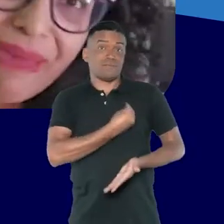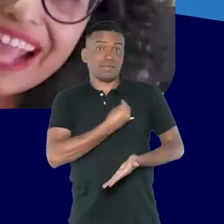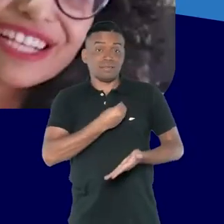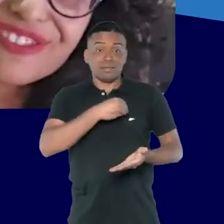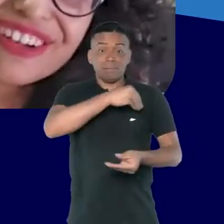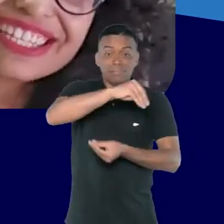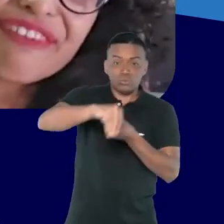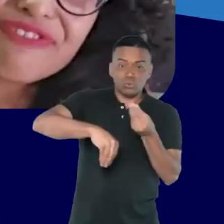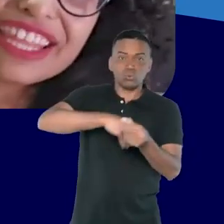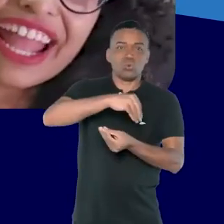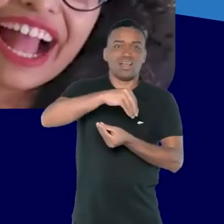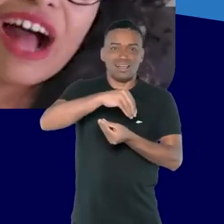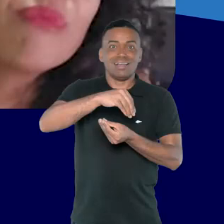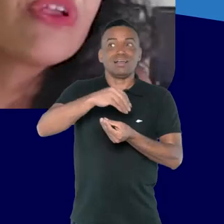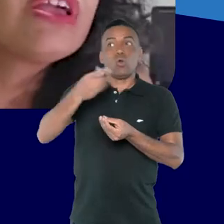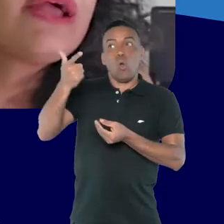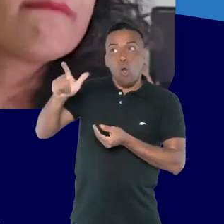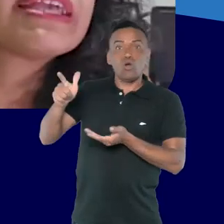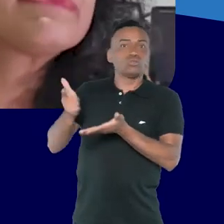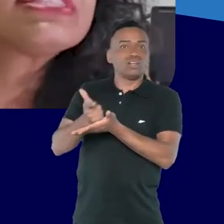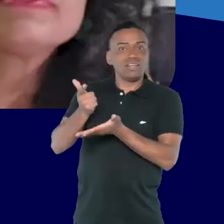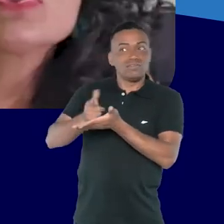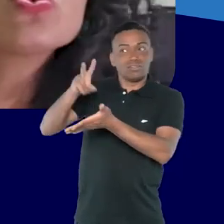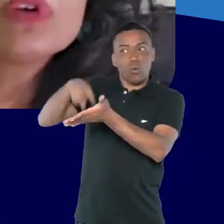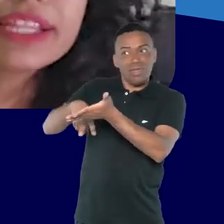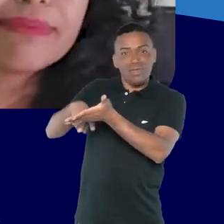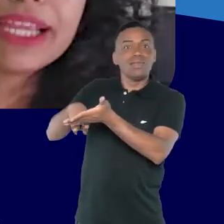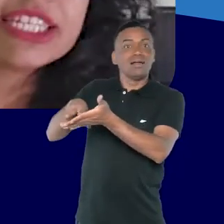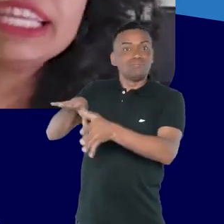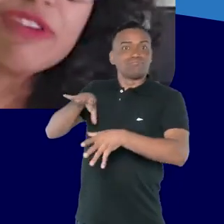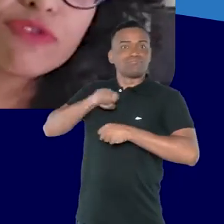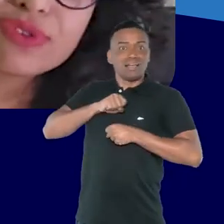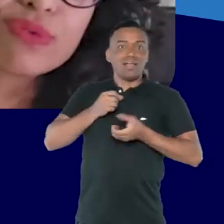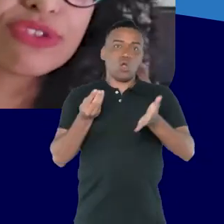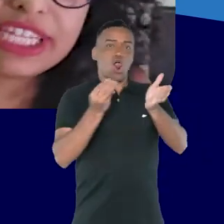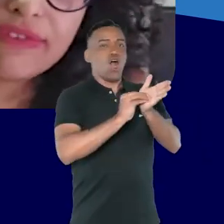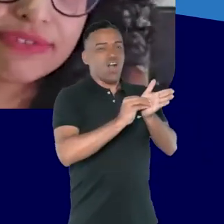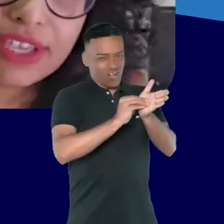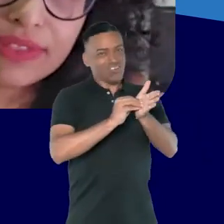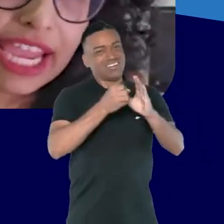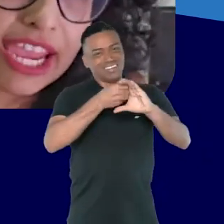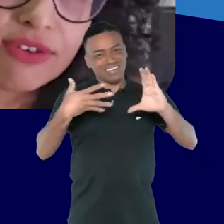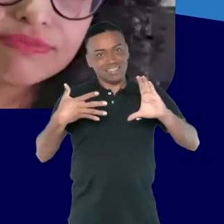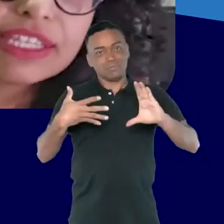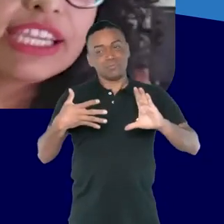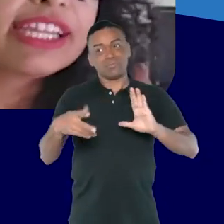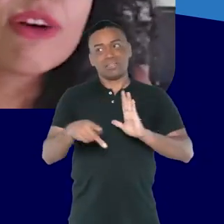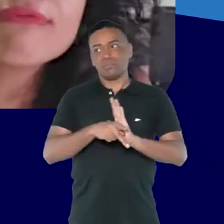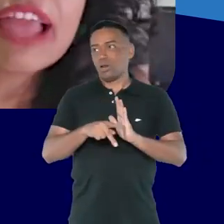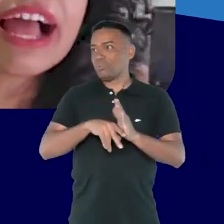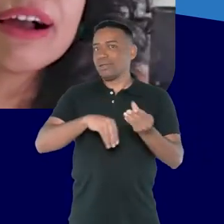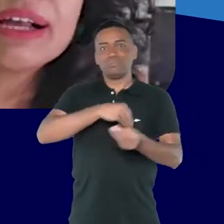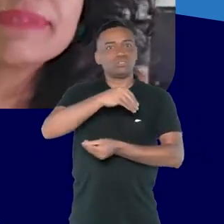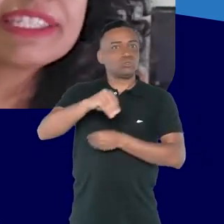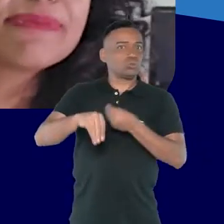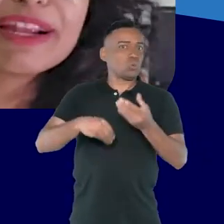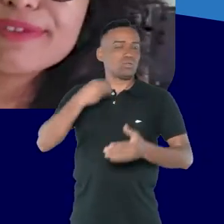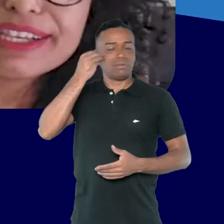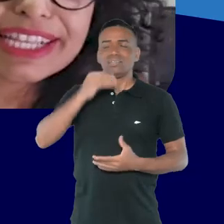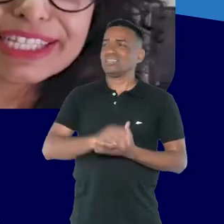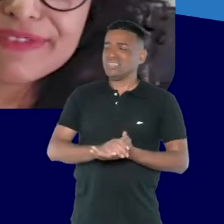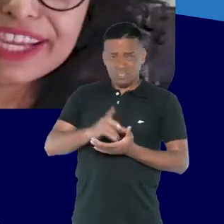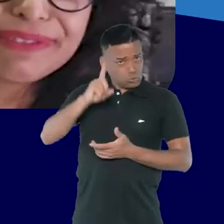gente pega histórias da vida real, mas muita mistura também de livros, outros livros que eu leio. Então, as